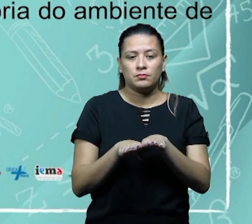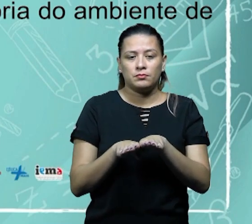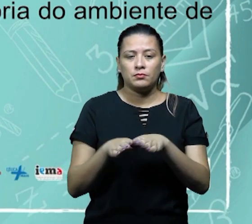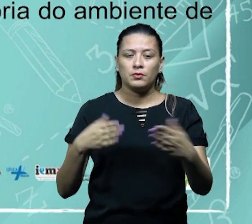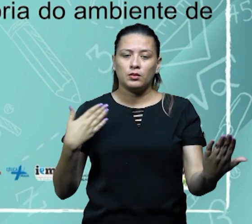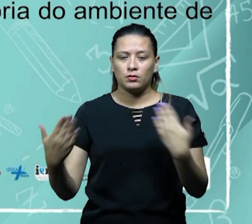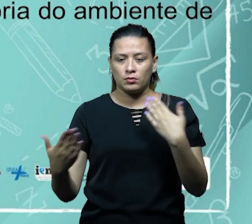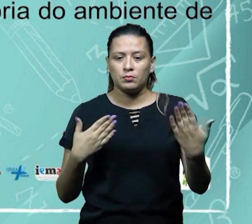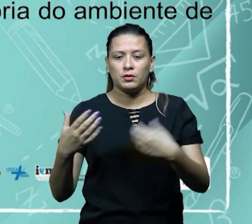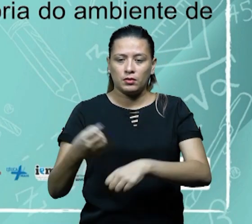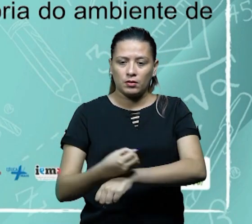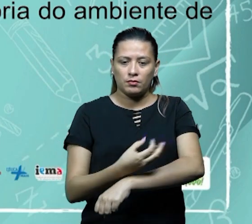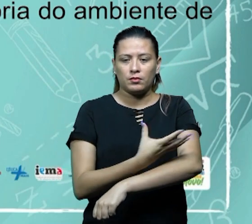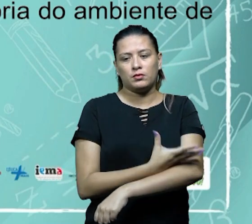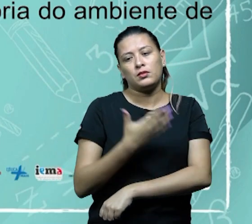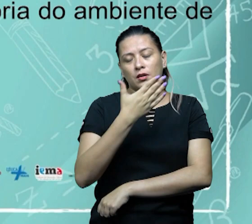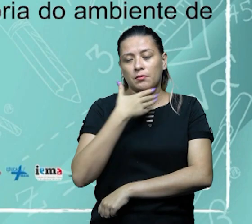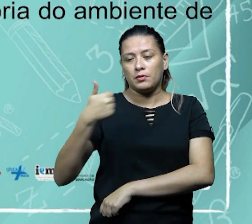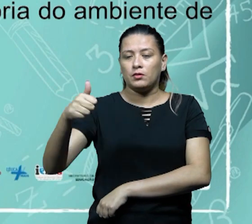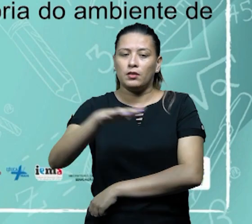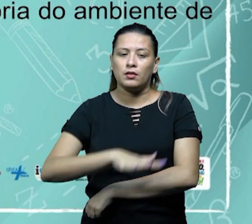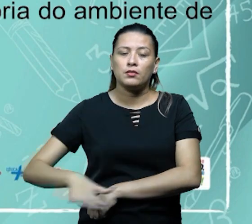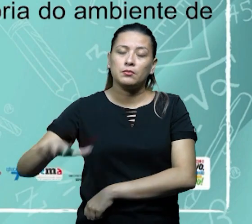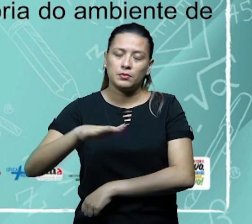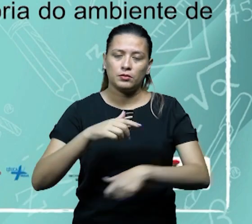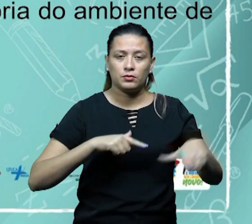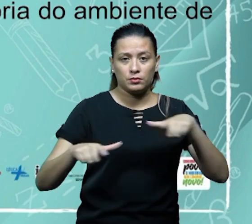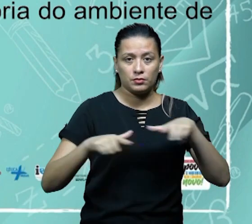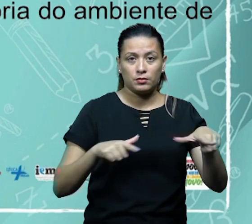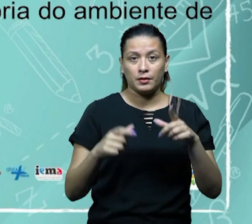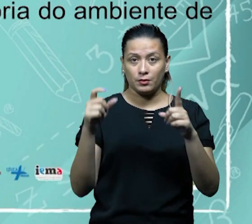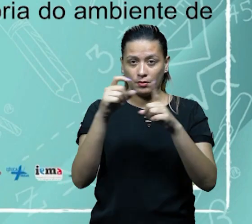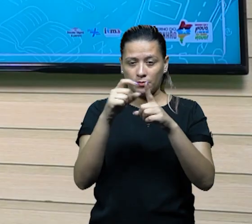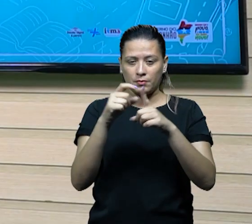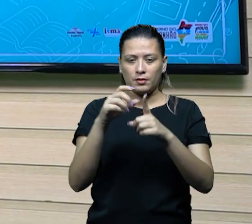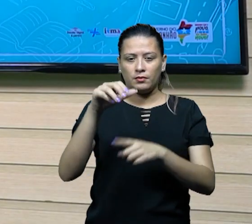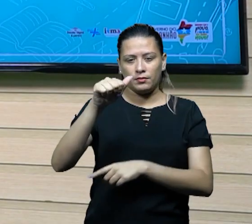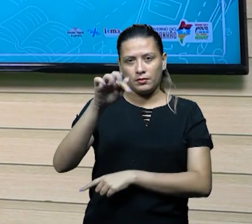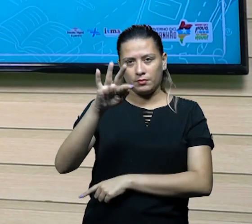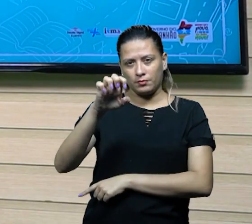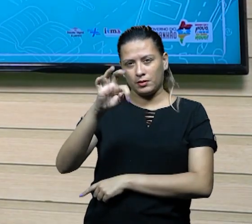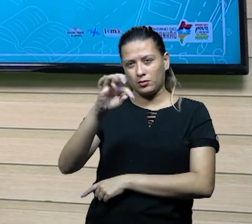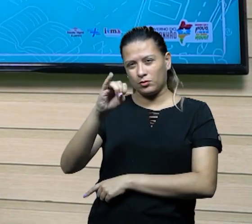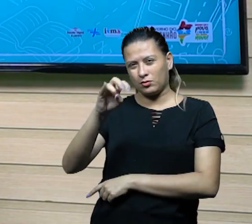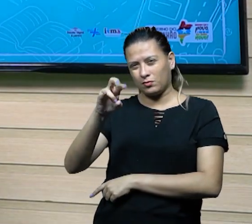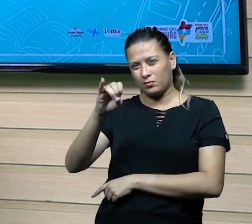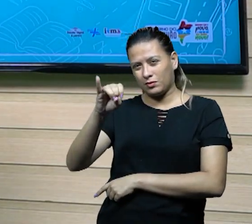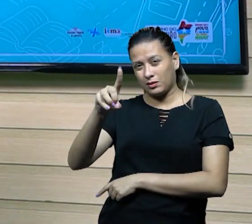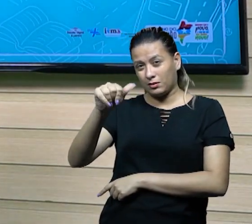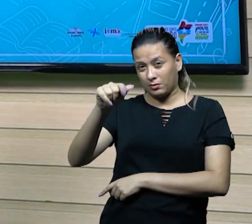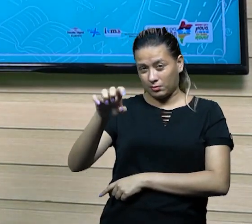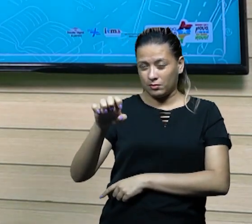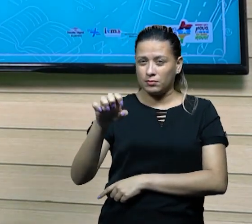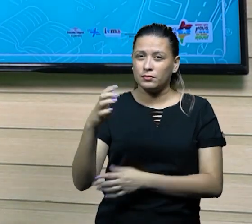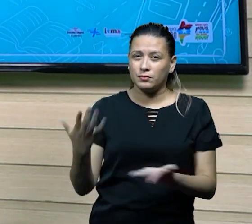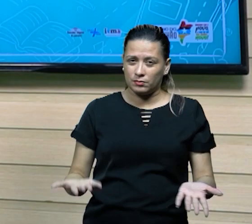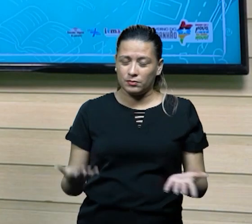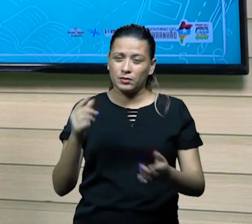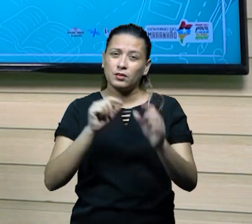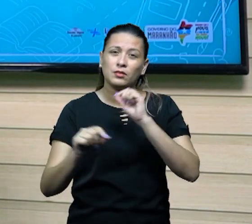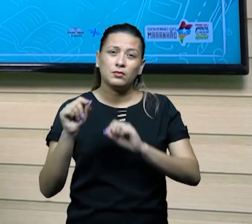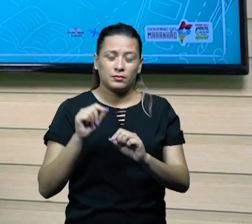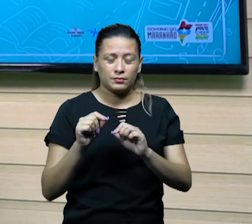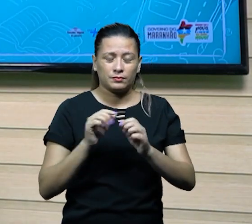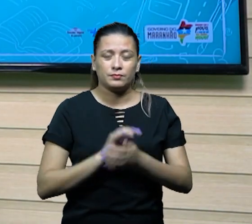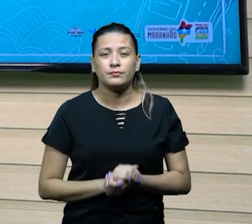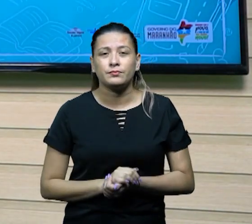e à melhoria do ambiente de trabalho. Essa palavrinha bem aqui, turma, afetividade. E aí eu vou sair um pouquinho muito desse caráter técnico e